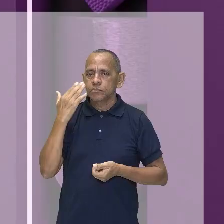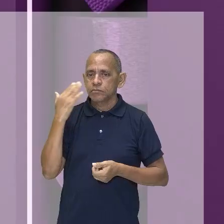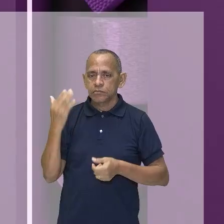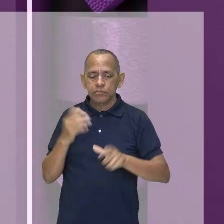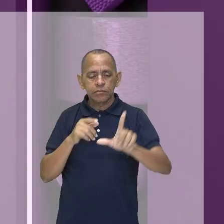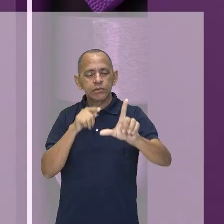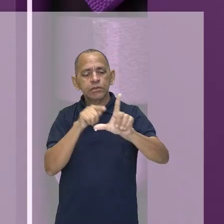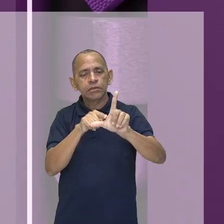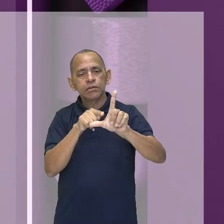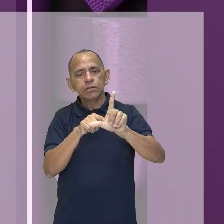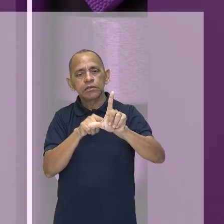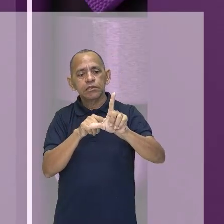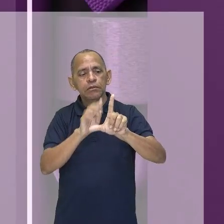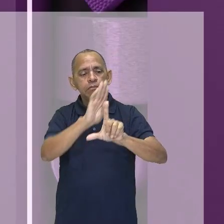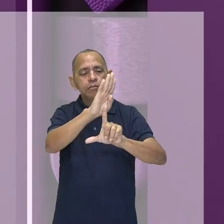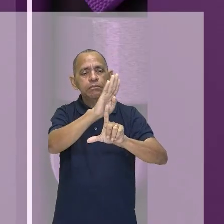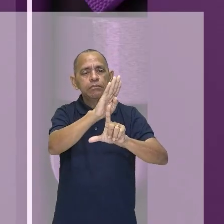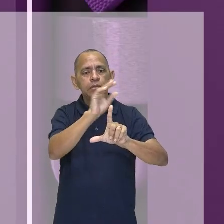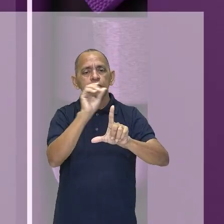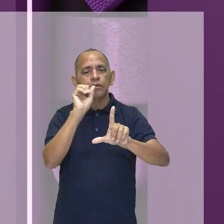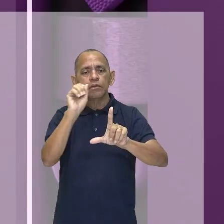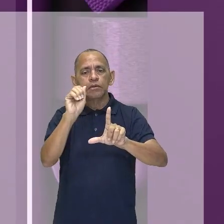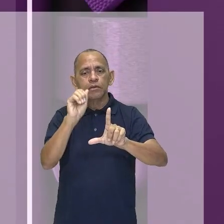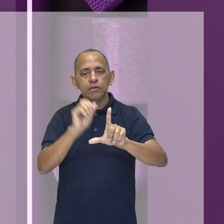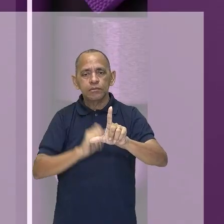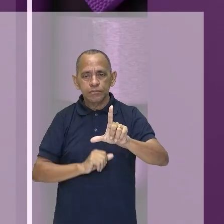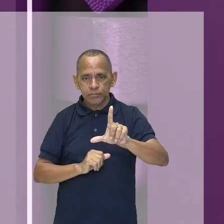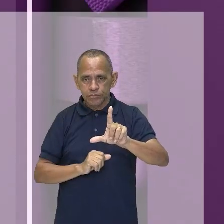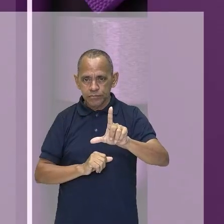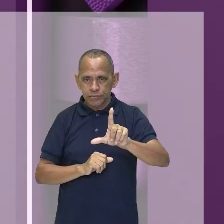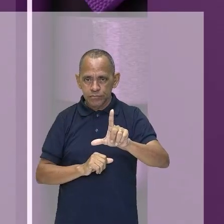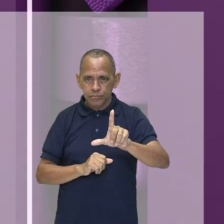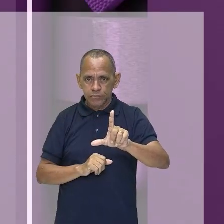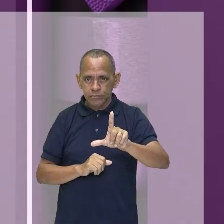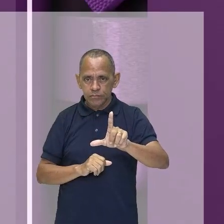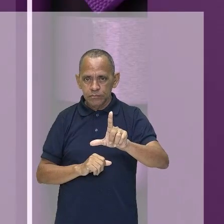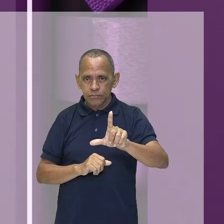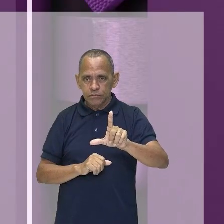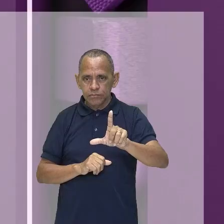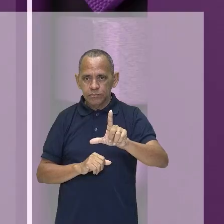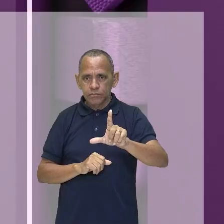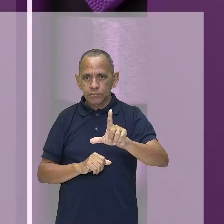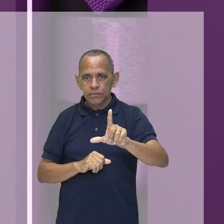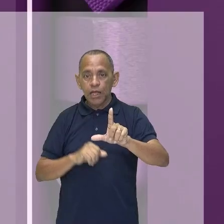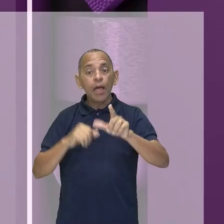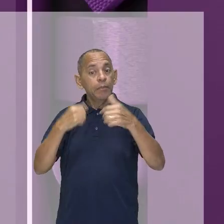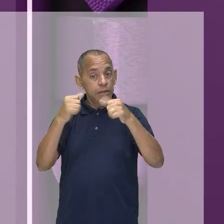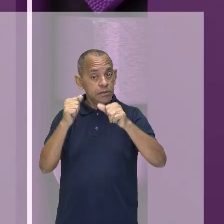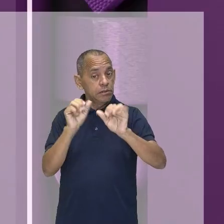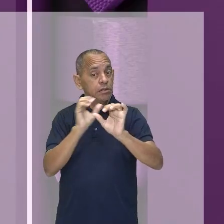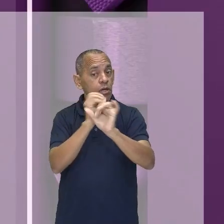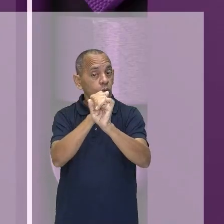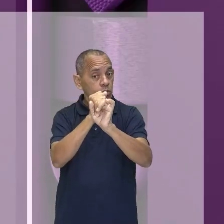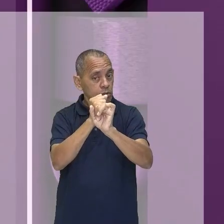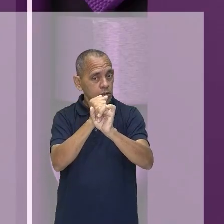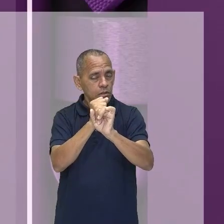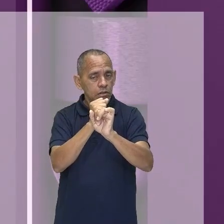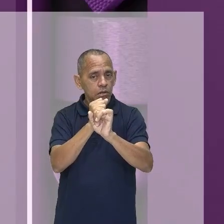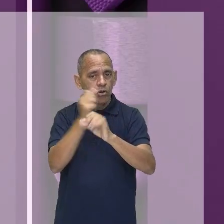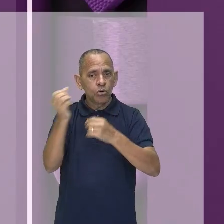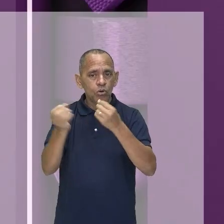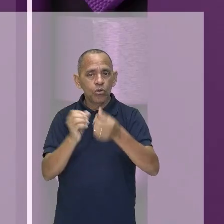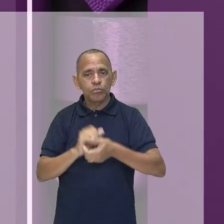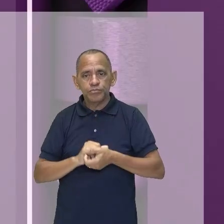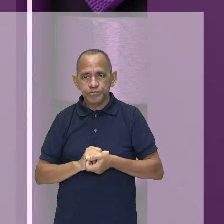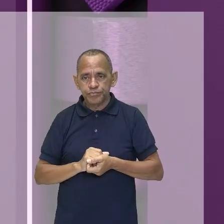que a gente vai ali colocar no eixo de y, tá certo? Então, só precisa calcular a raiz. Como é que calcula a